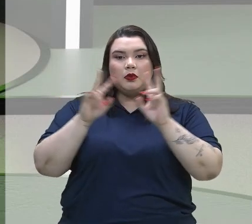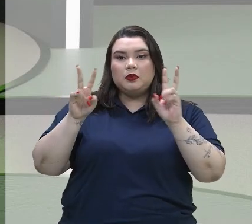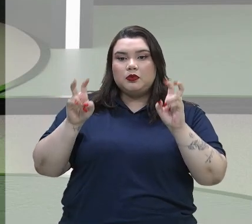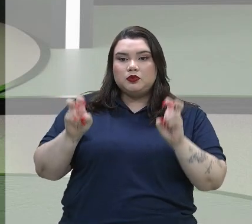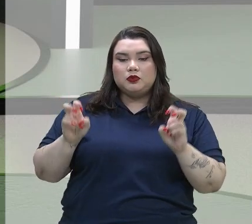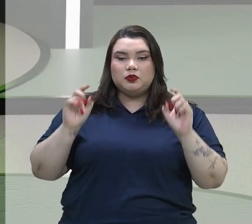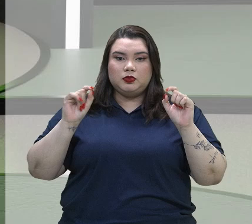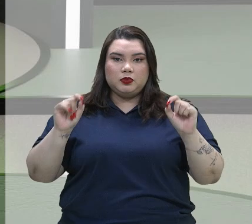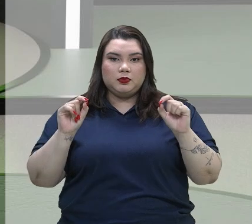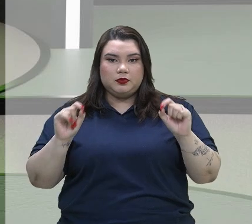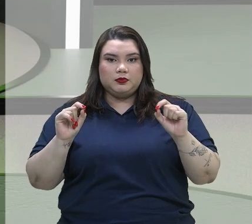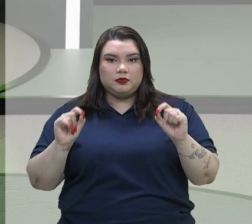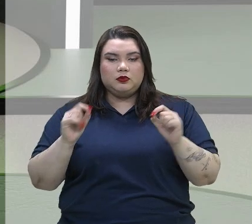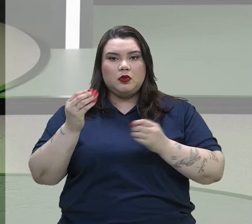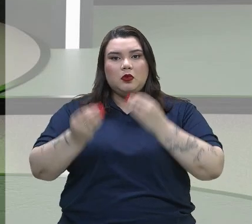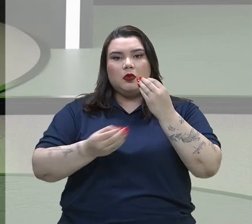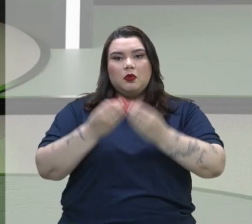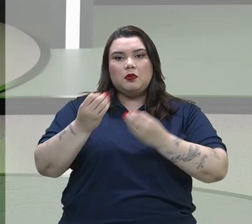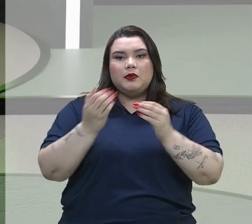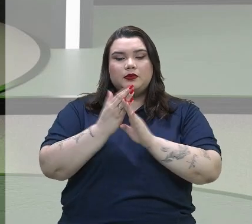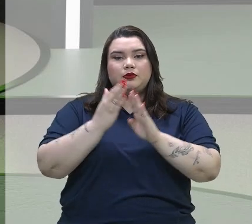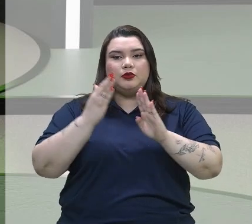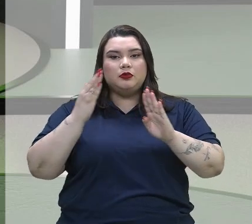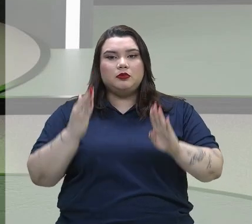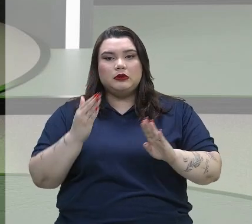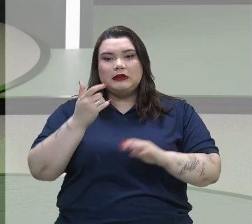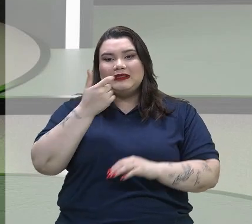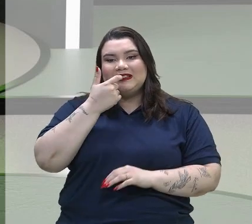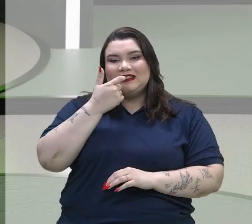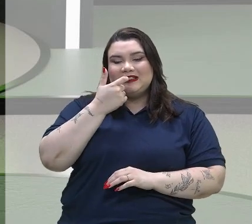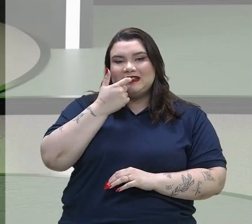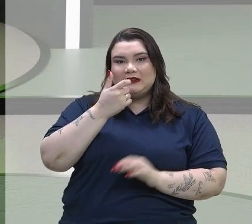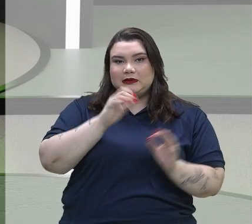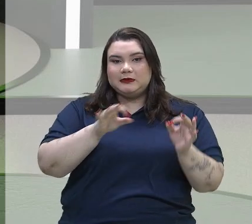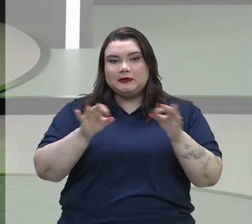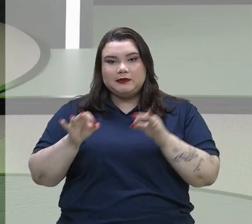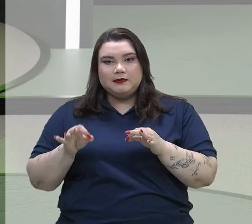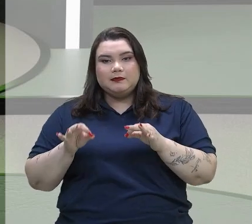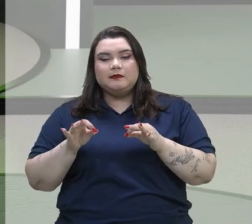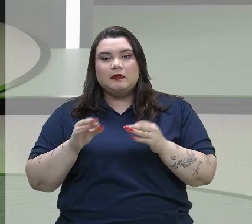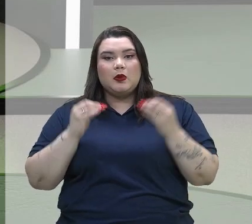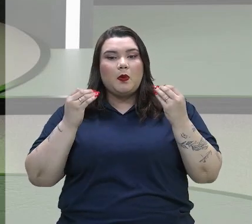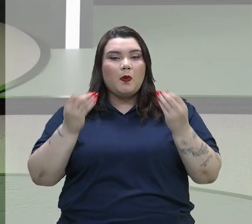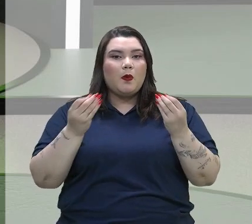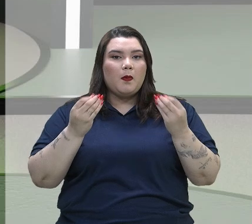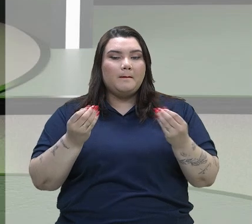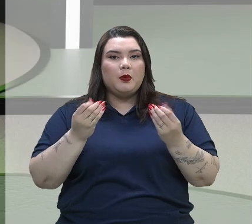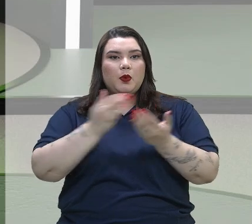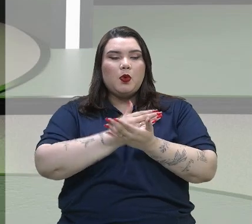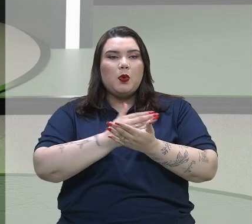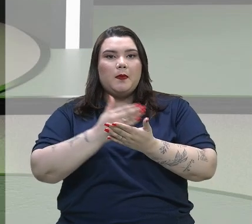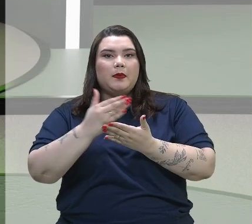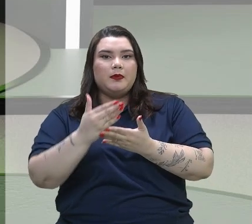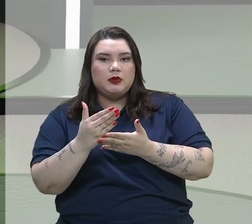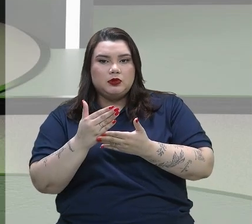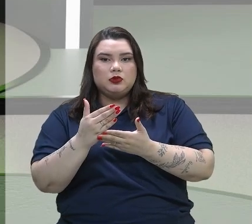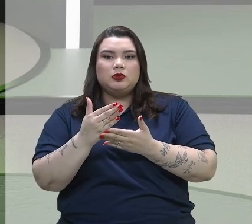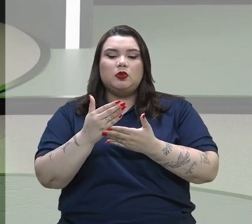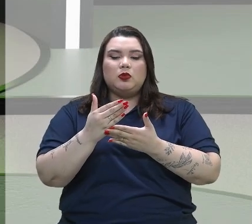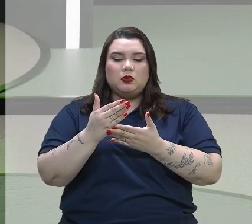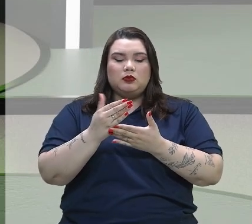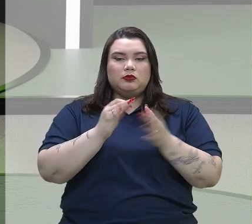sobre a descoberta do plástico, né? Como que iniciou, né? Como que